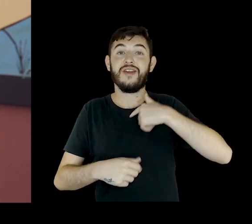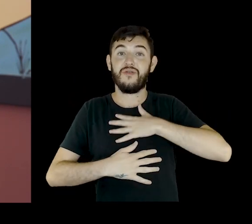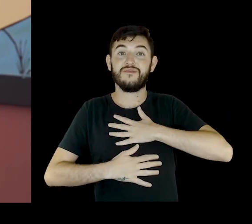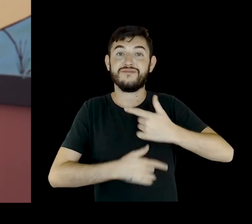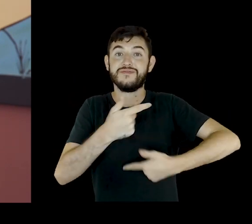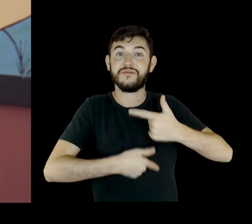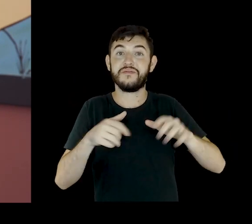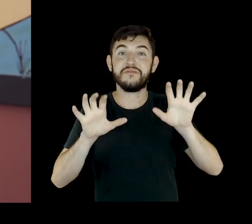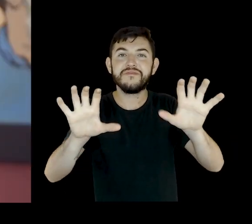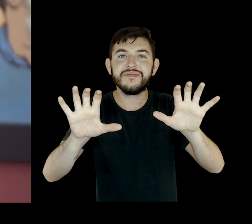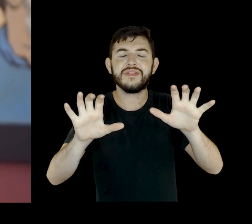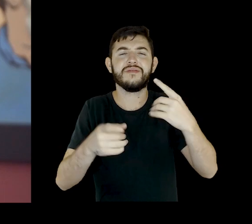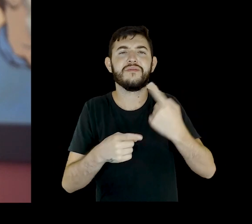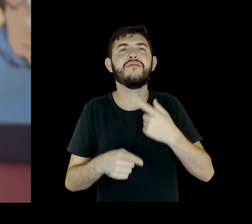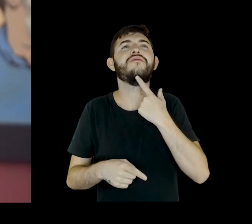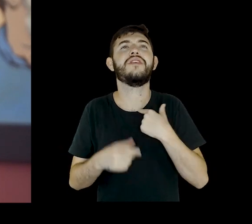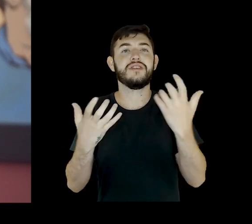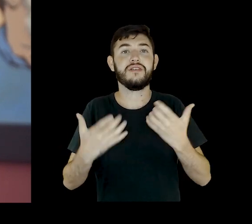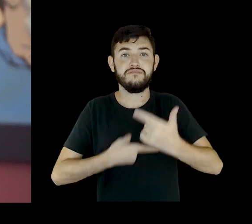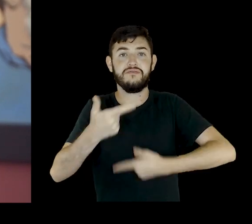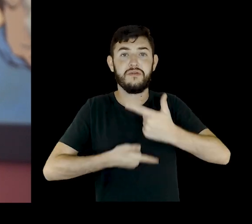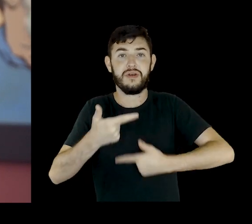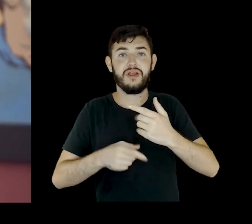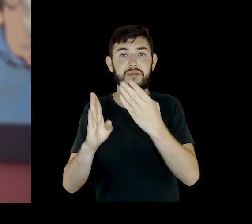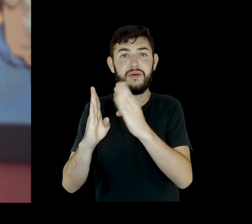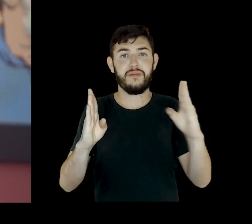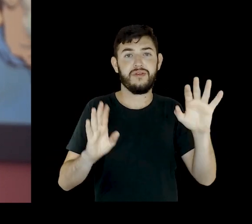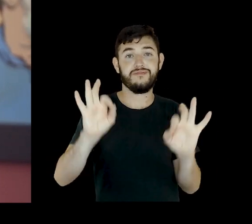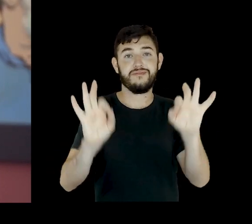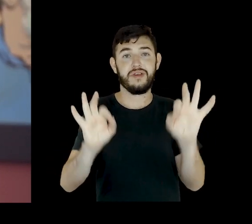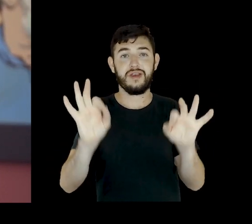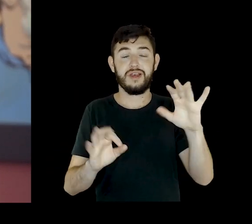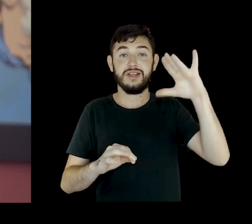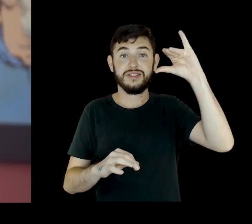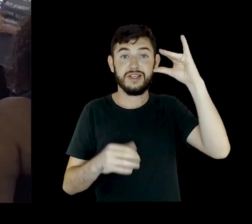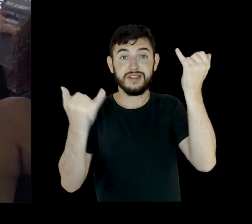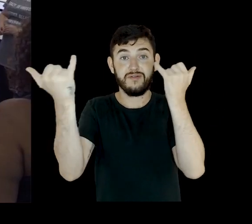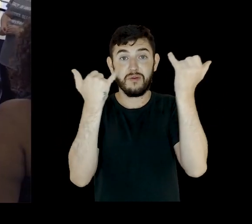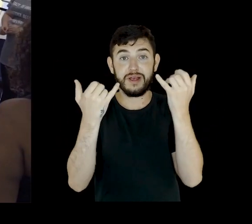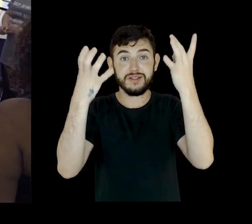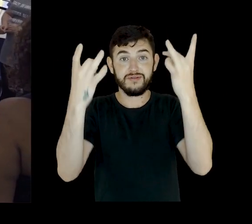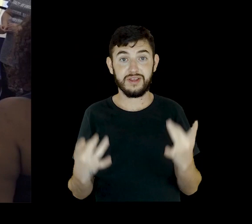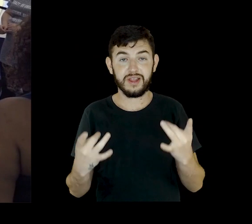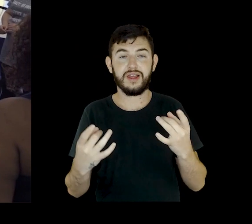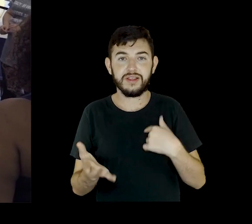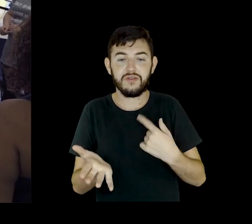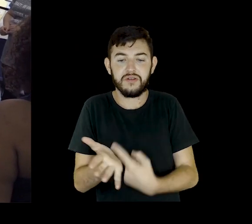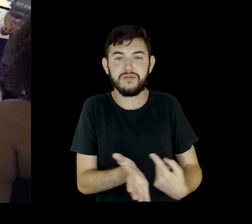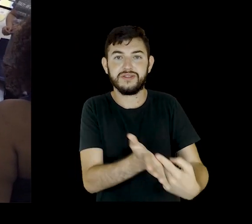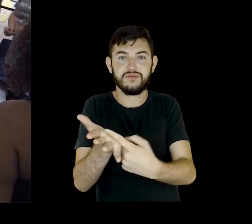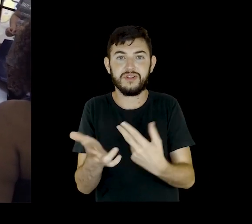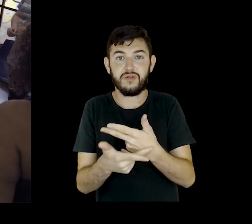eu gostaria de fazer isso, porque eu quero ser uma bibliotecária, né, uma cientista da informação. Comecei a